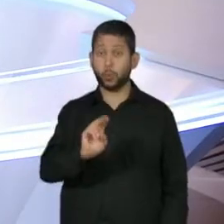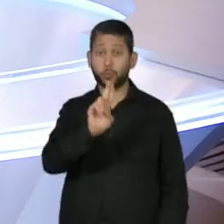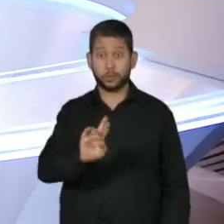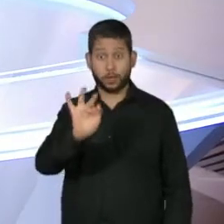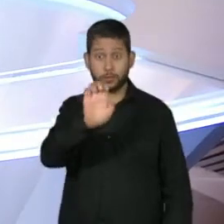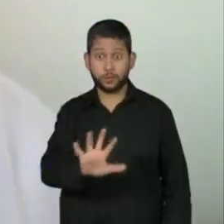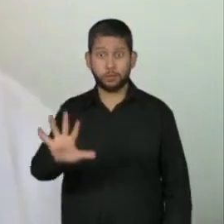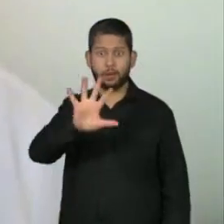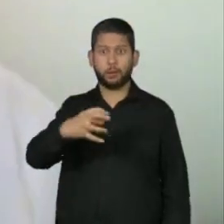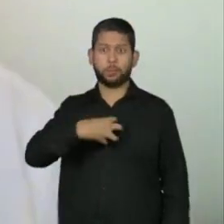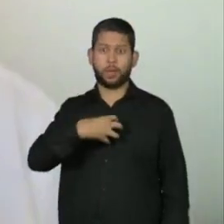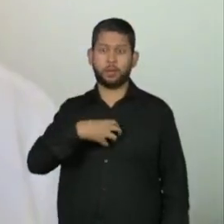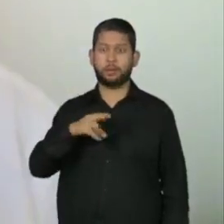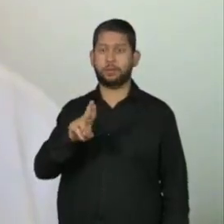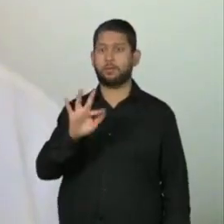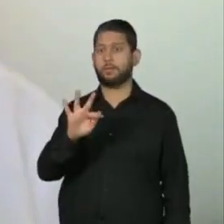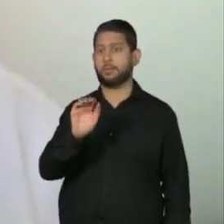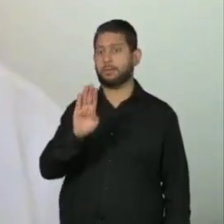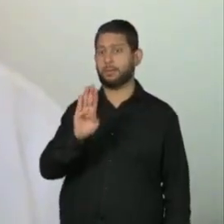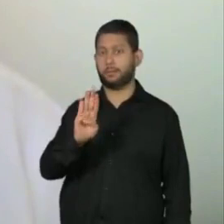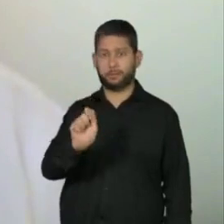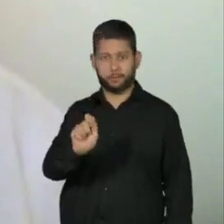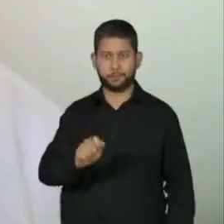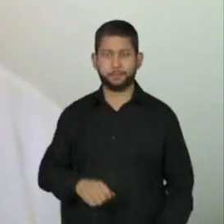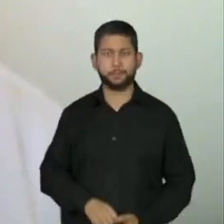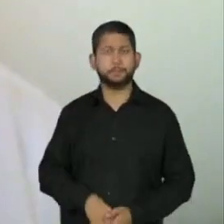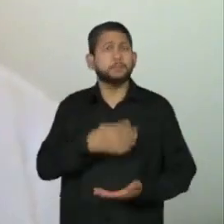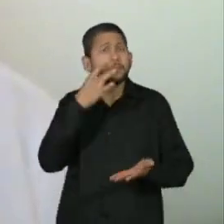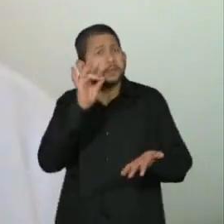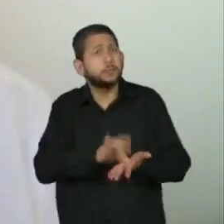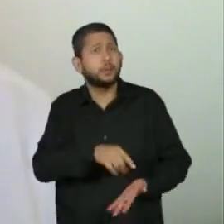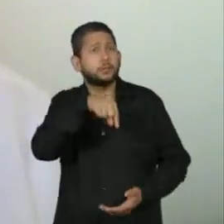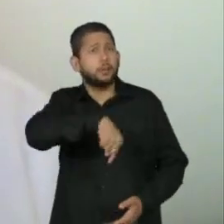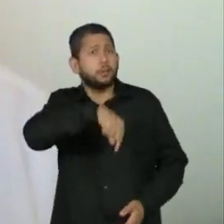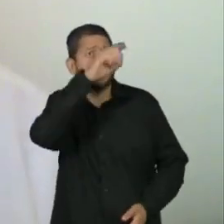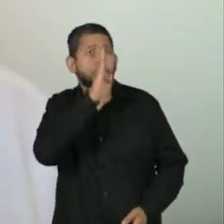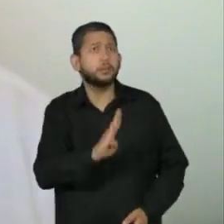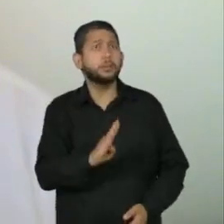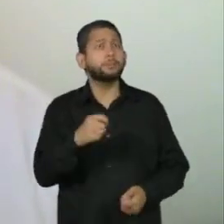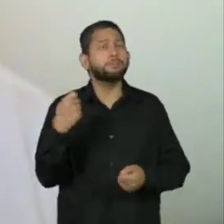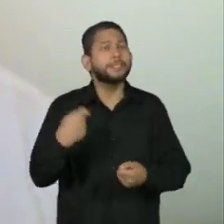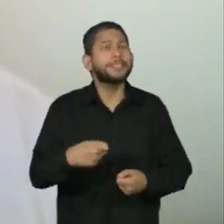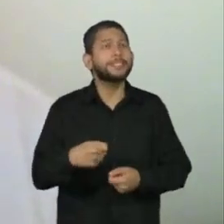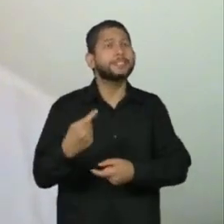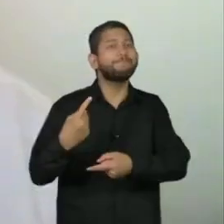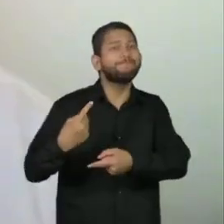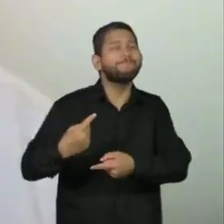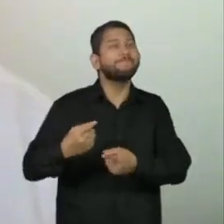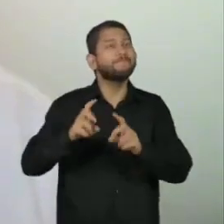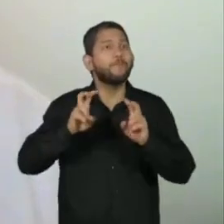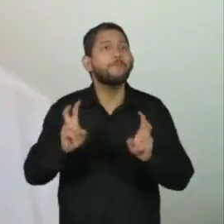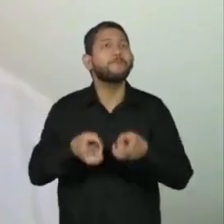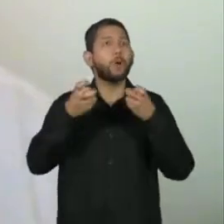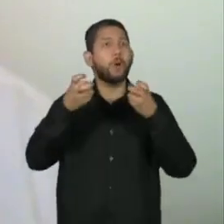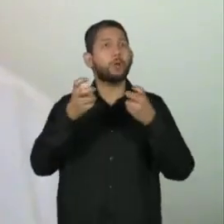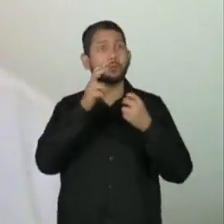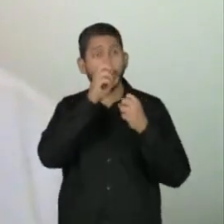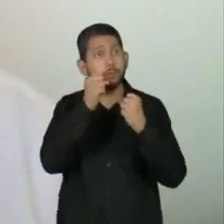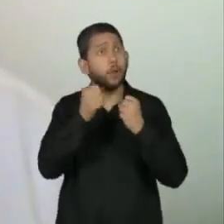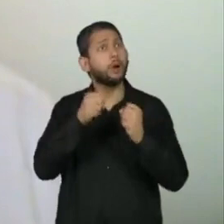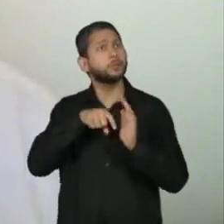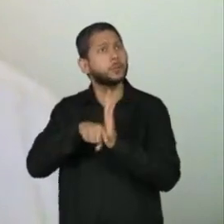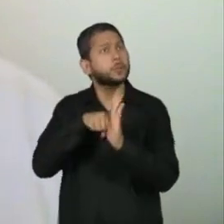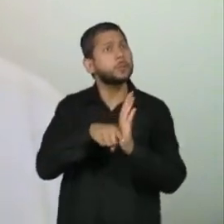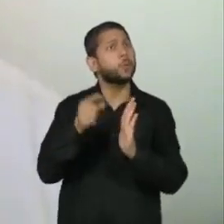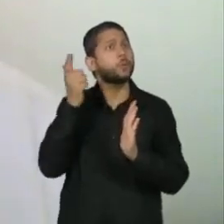da Bahia. Na verdade, o nosso país ele precisa resgatar de uma forma muito robusta e